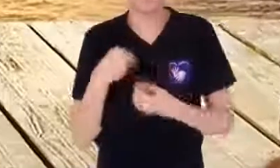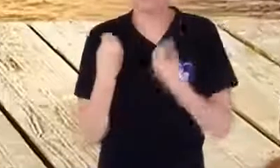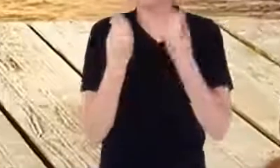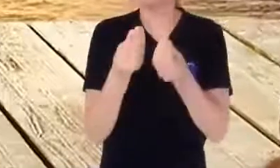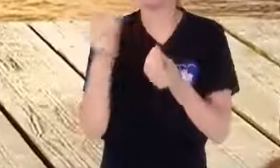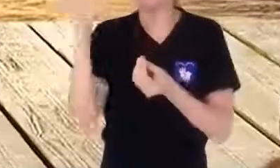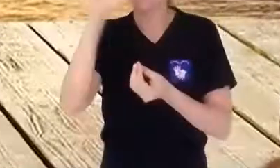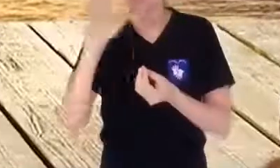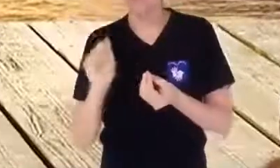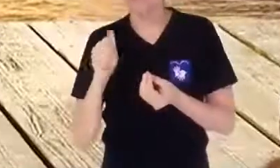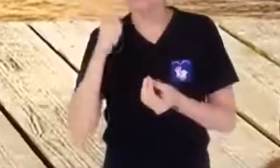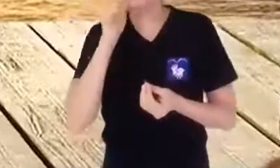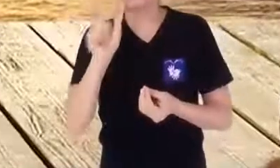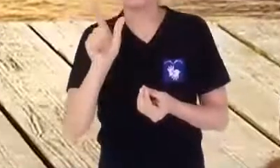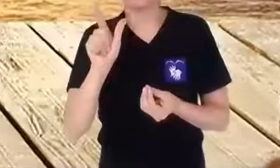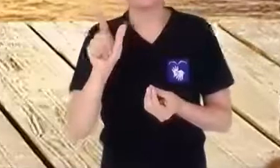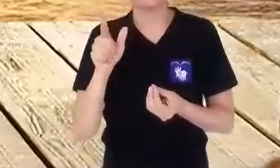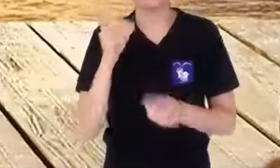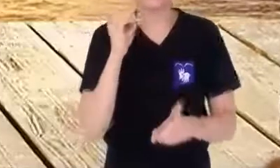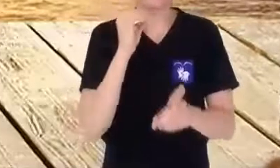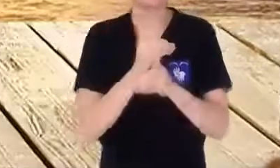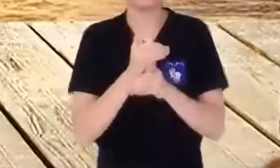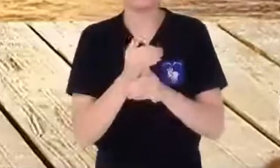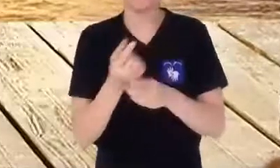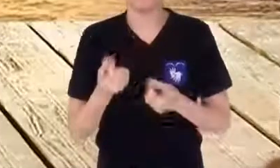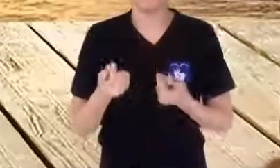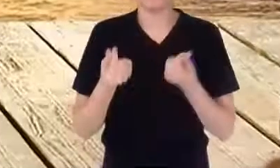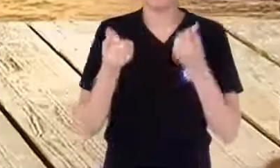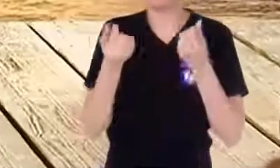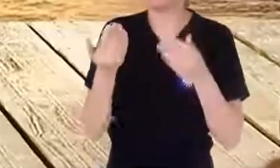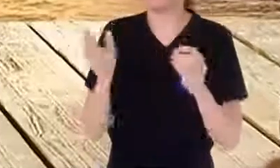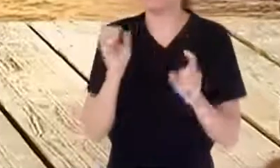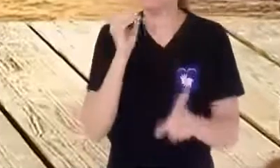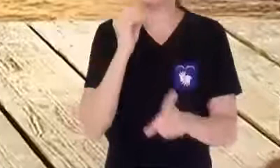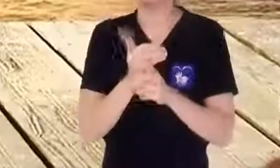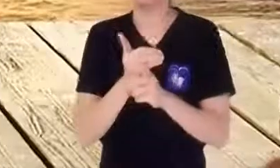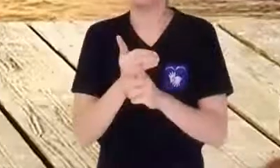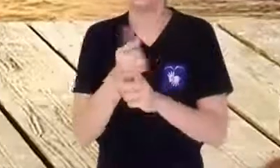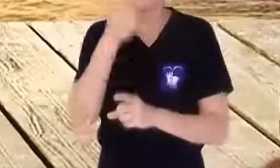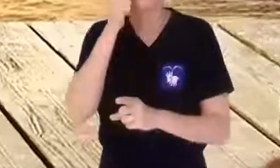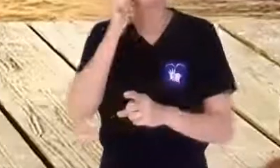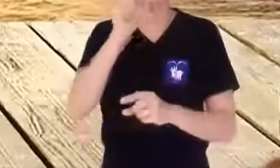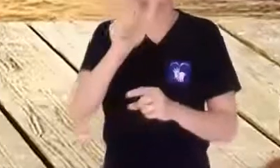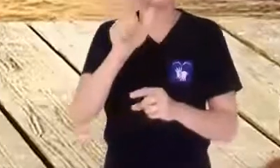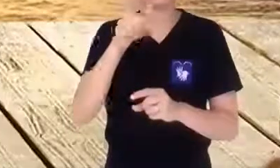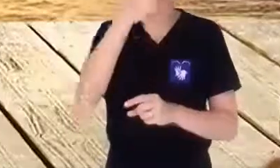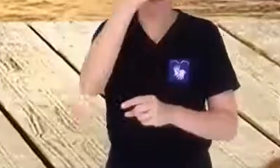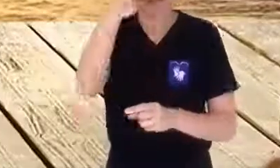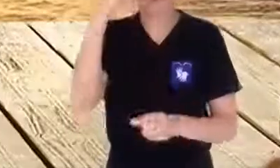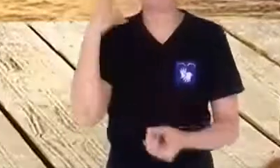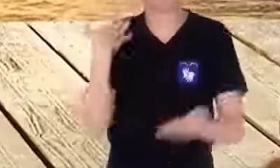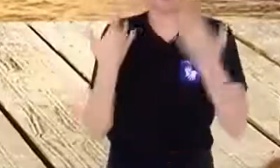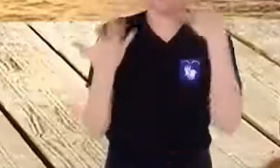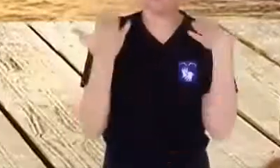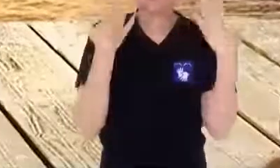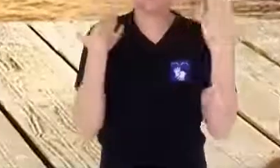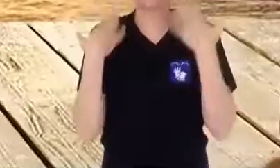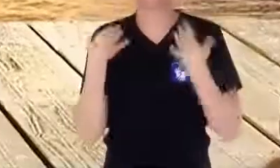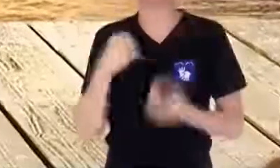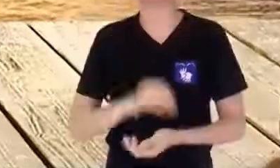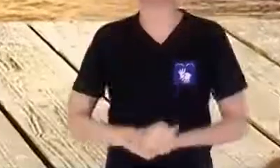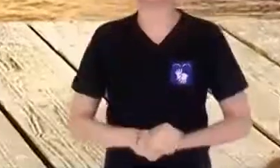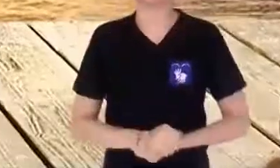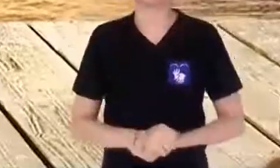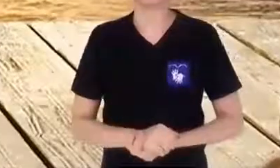mapa, se ele conseguir encontrar o tesouro, ele vai se tornar um grande marujo. Vou conseguir. Essa vou vai ser pegar fácil. O mapa.